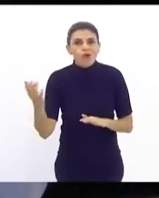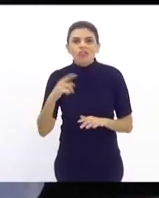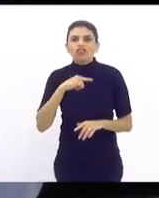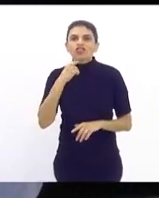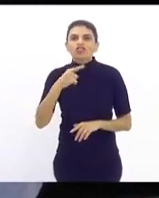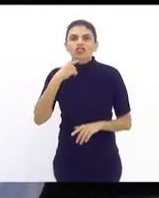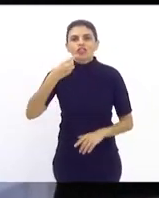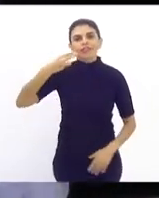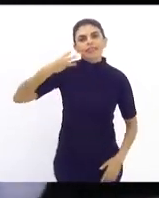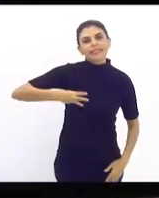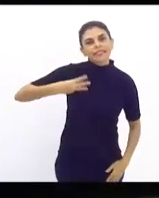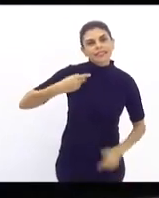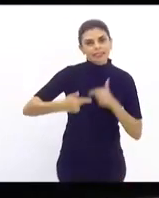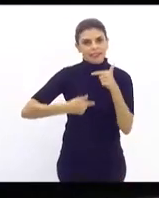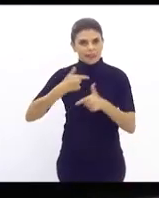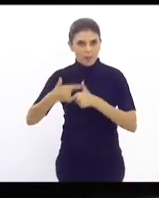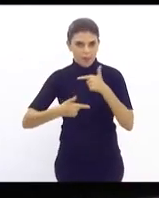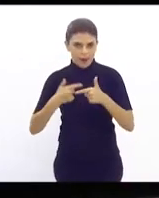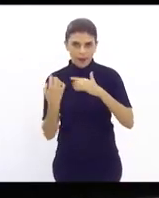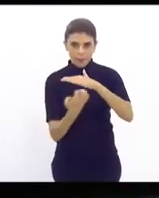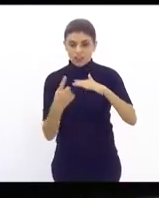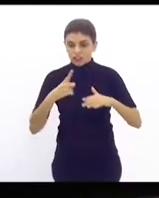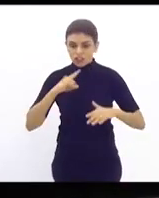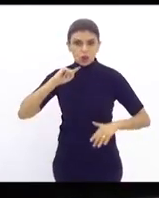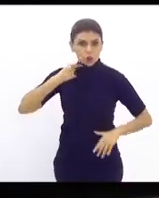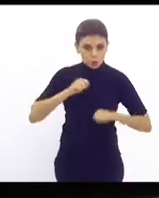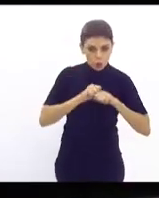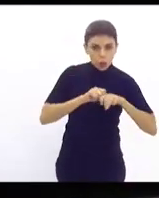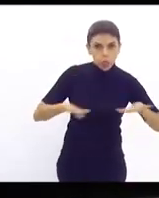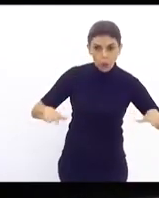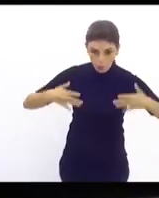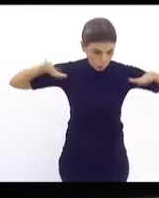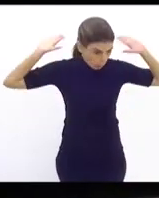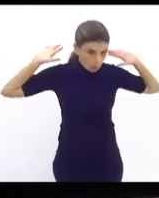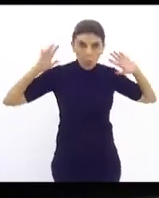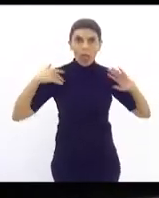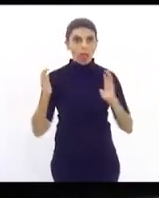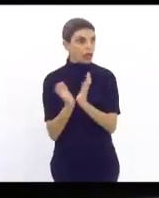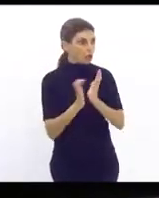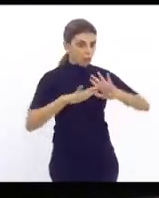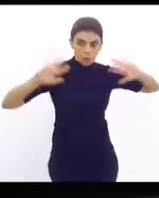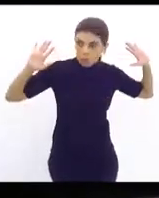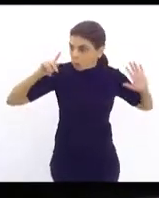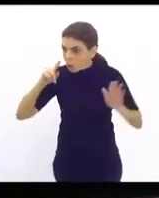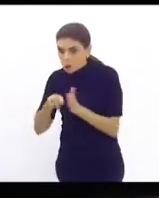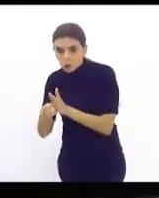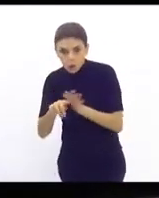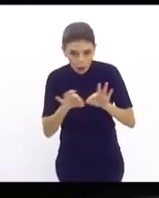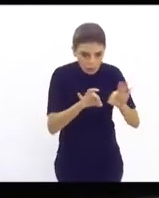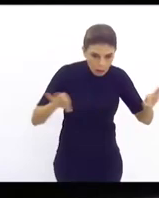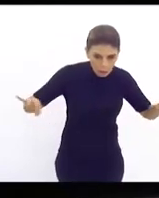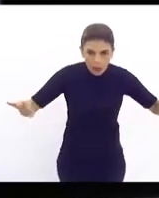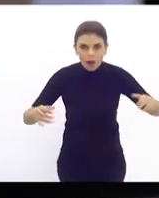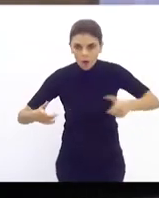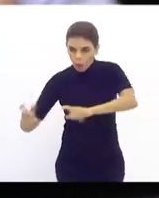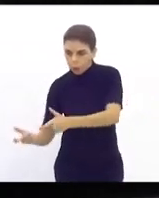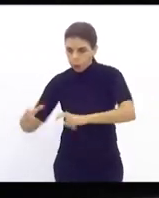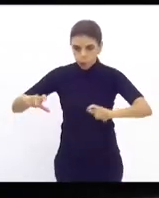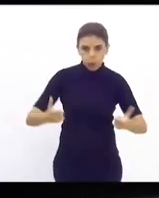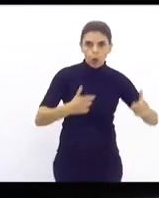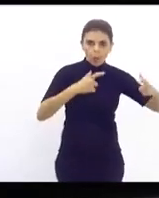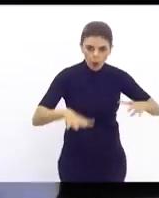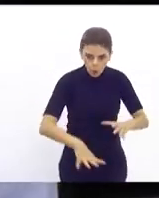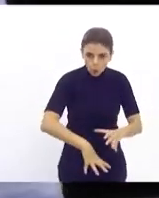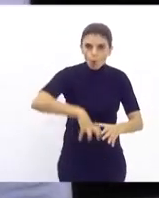terceirizavam. Então, tinha um derramamento, aí alguém dizia, bom, cadê a equipe para fazer o isolamento com as boias, sugar